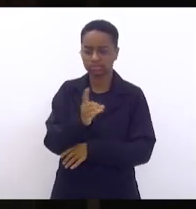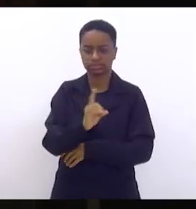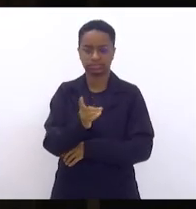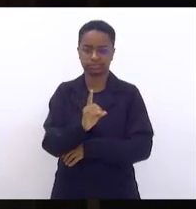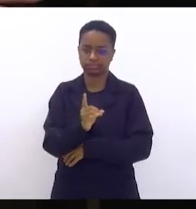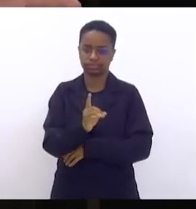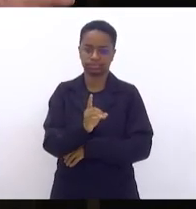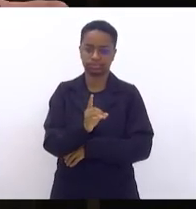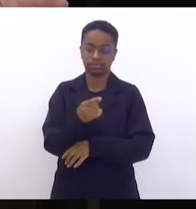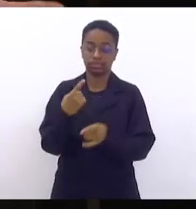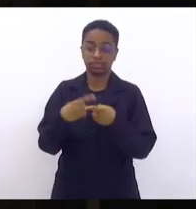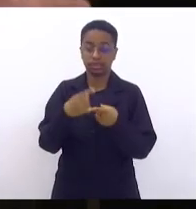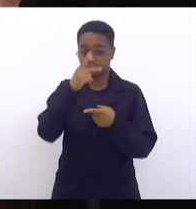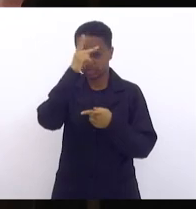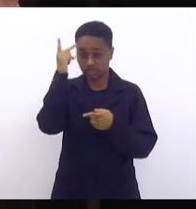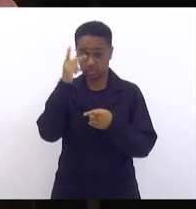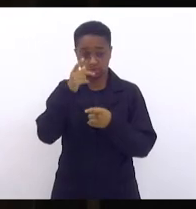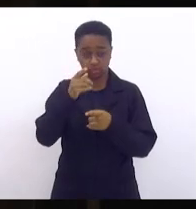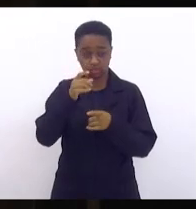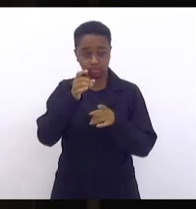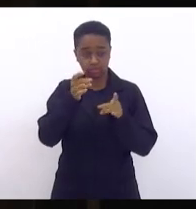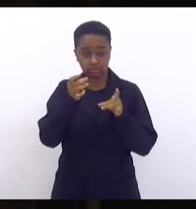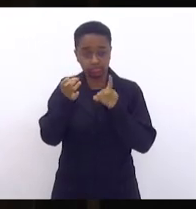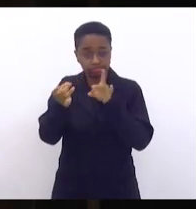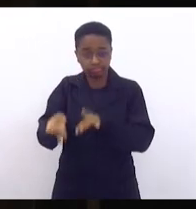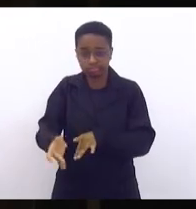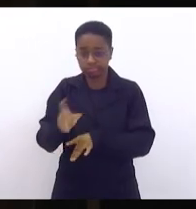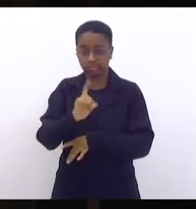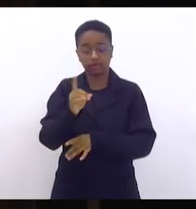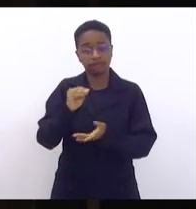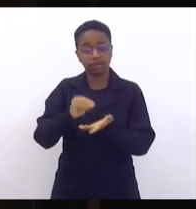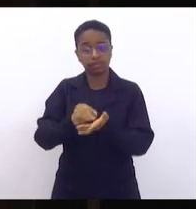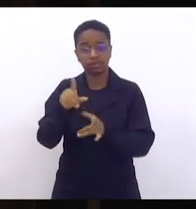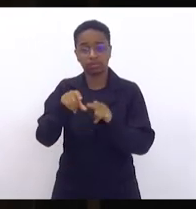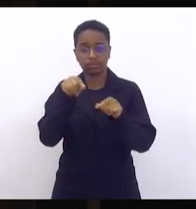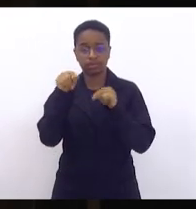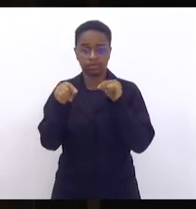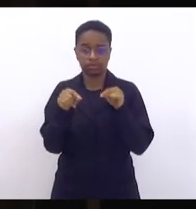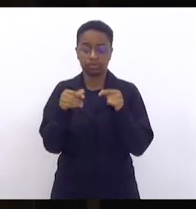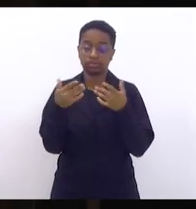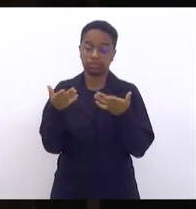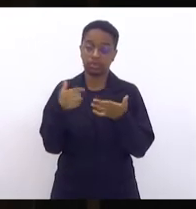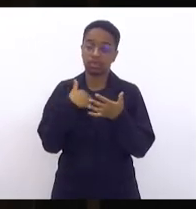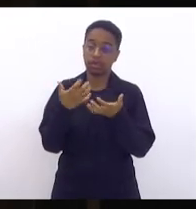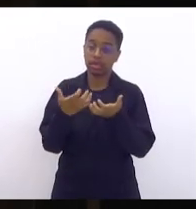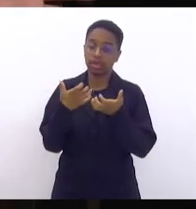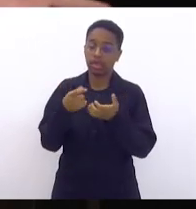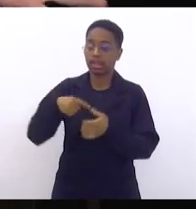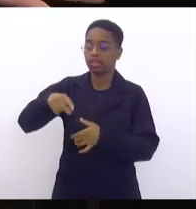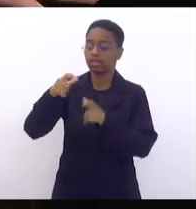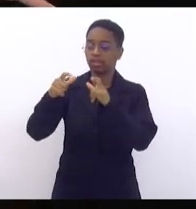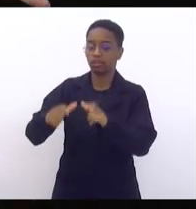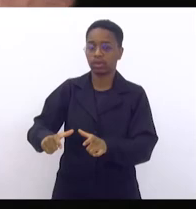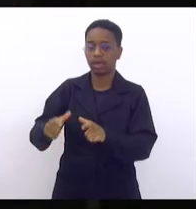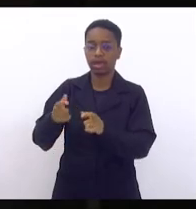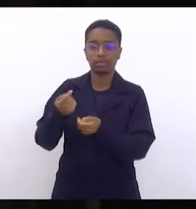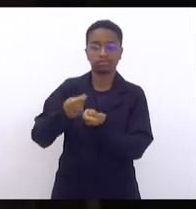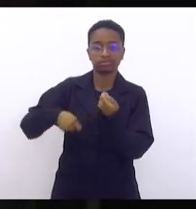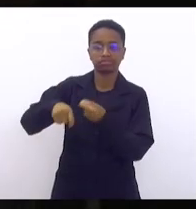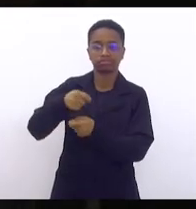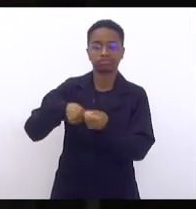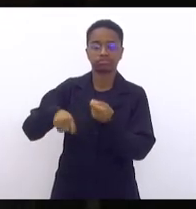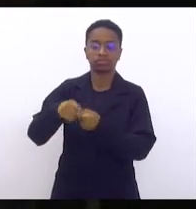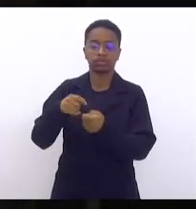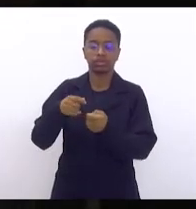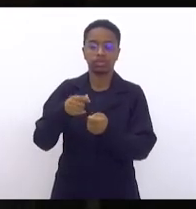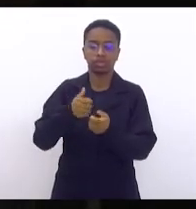porque ninguém joga dinheiro fora Ninguém quer jogar falta opção para jogar eu quero lá na casa de campo então vamos criar muitas casas de campo e